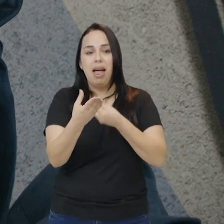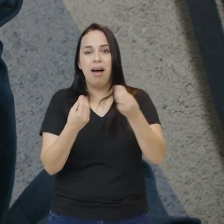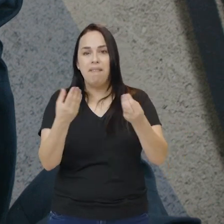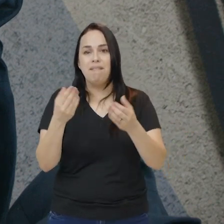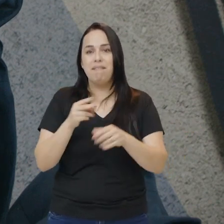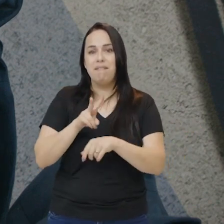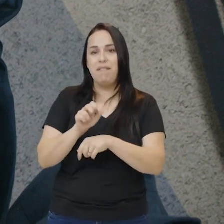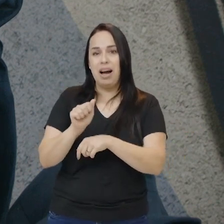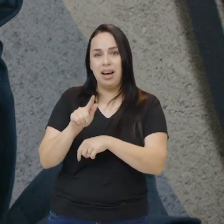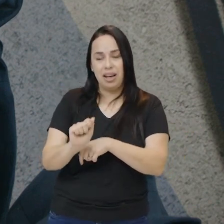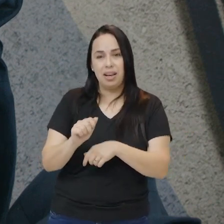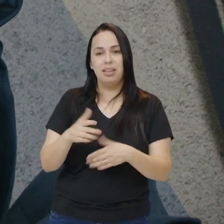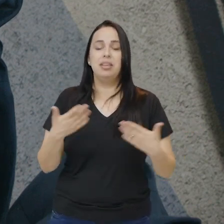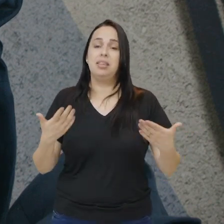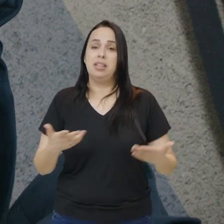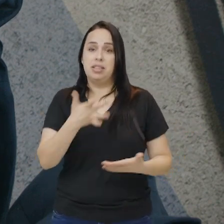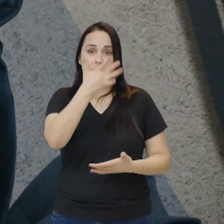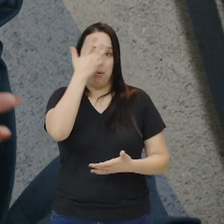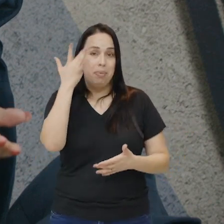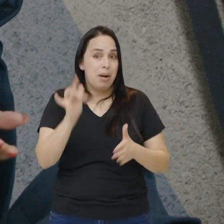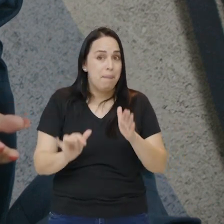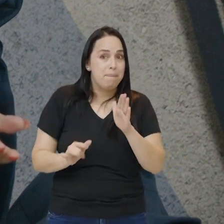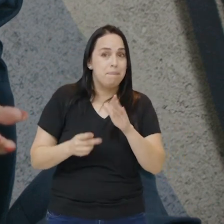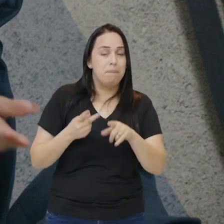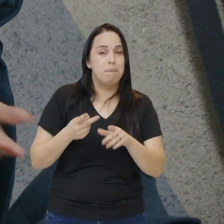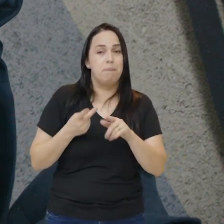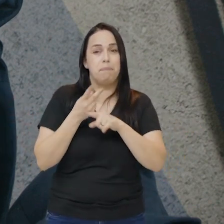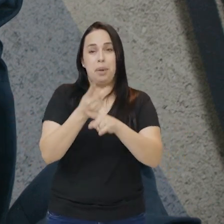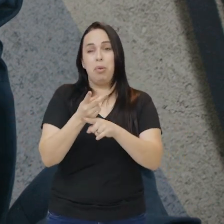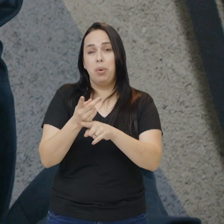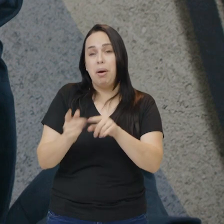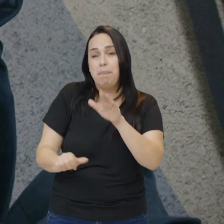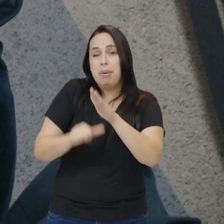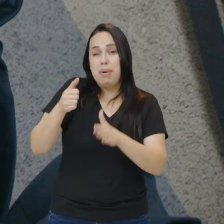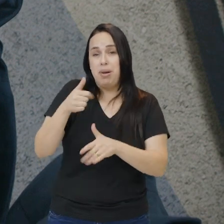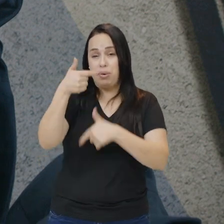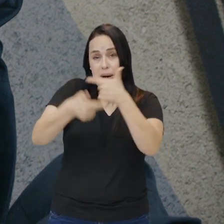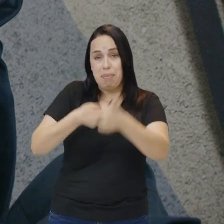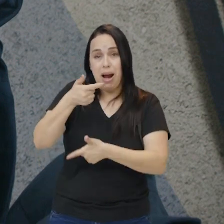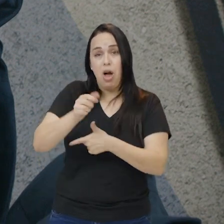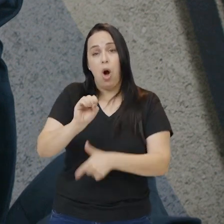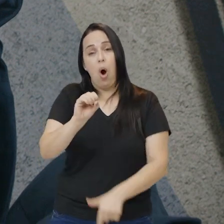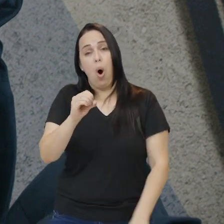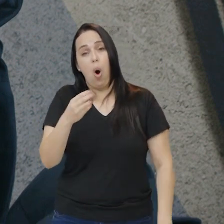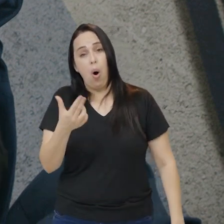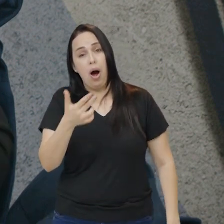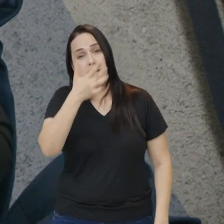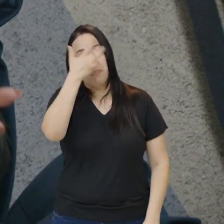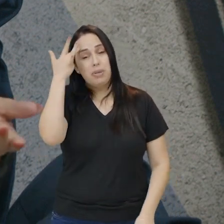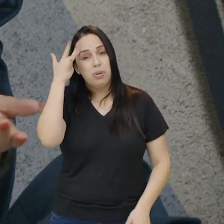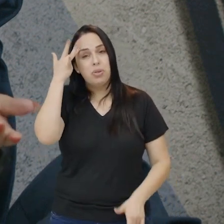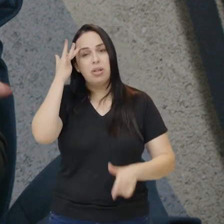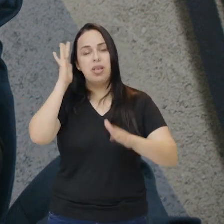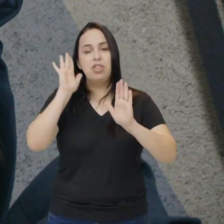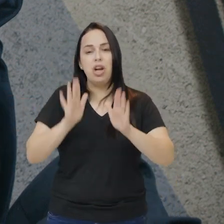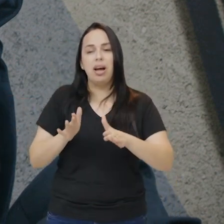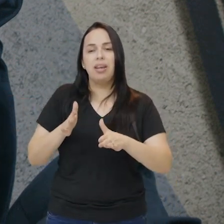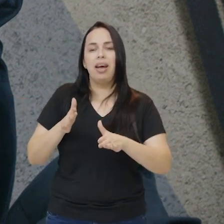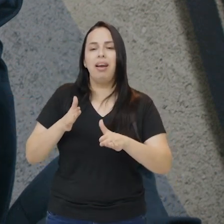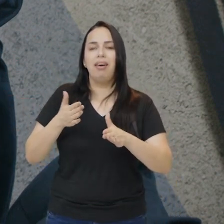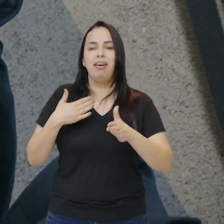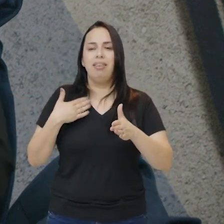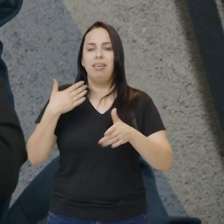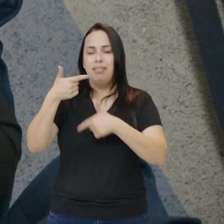mais oferece vagas de emprego. Seja para quem busca o seu primeiro emprego, como o nosso entrevistado falou, ou as pessoas que querem